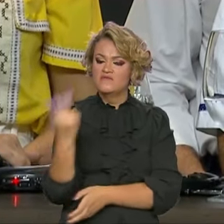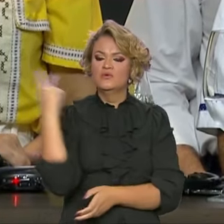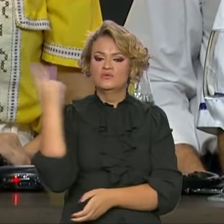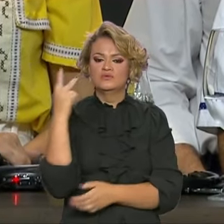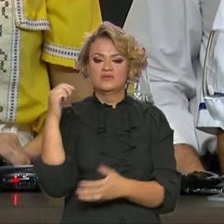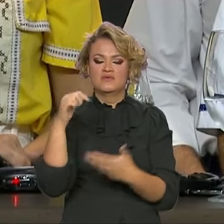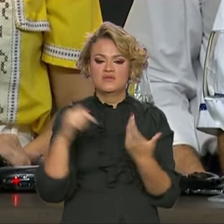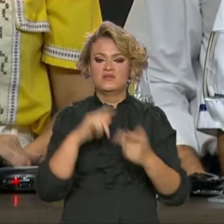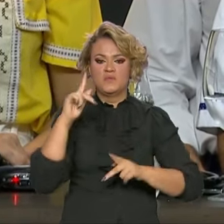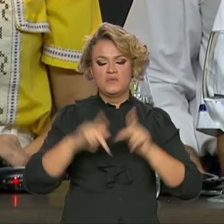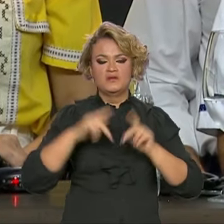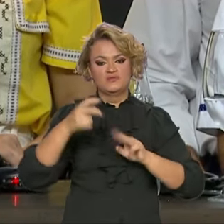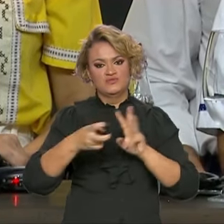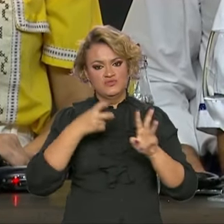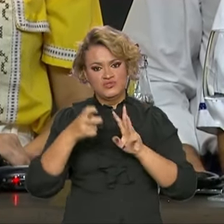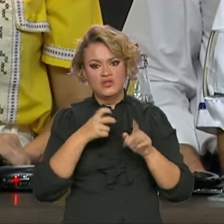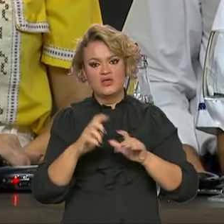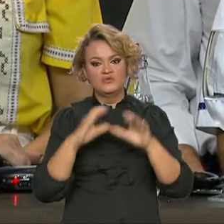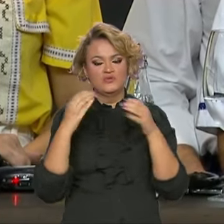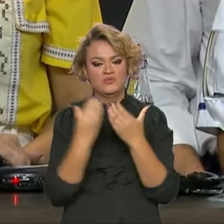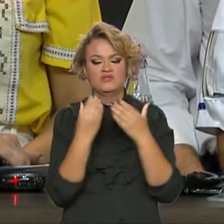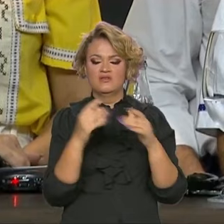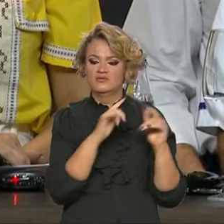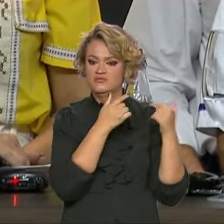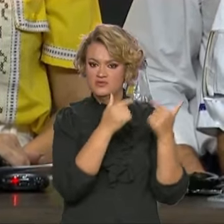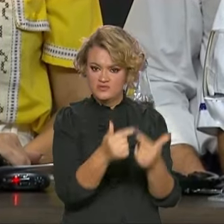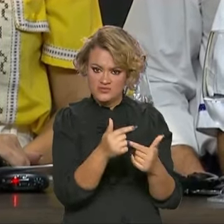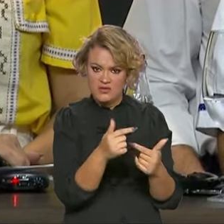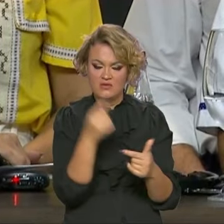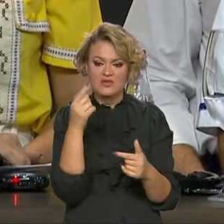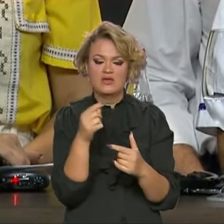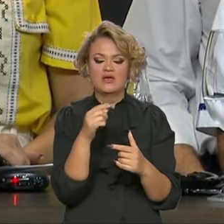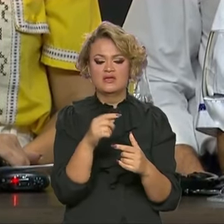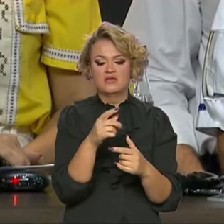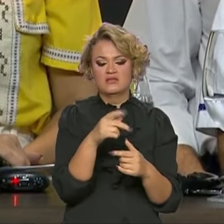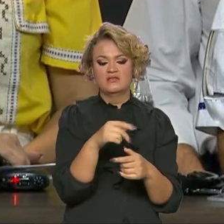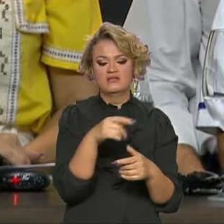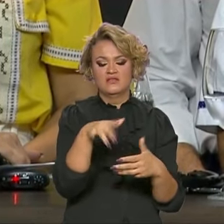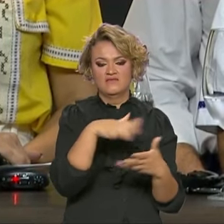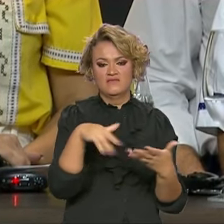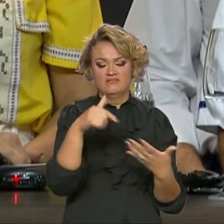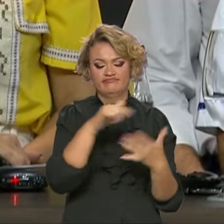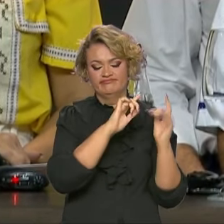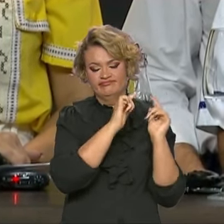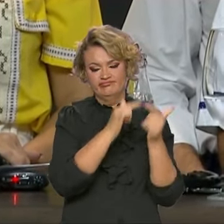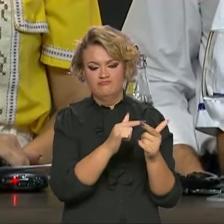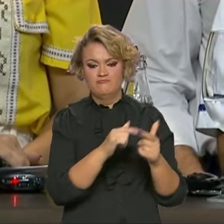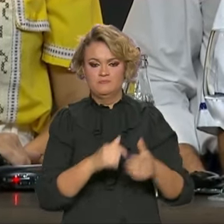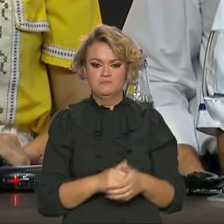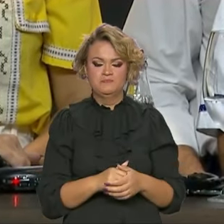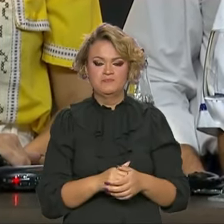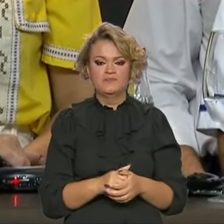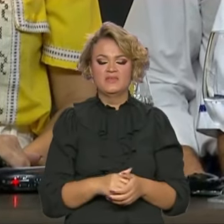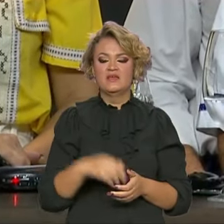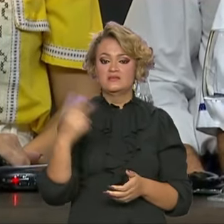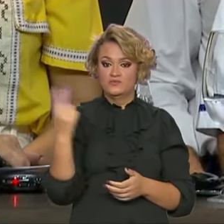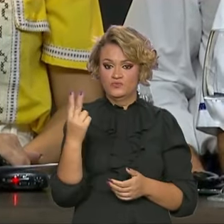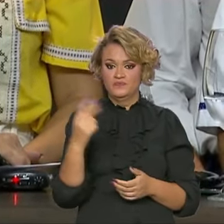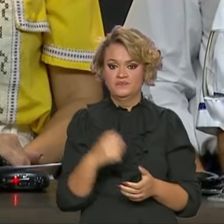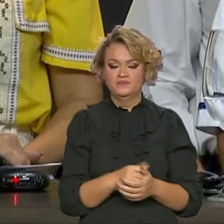valorização dos povos indígenas e de comunidades tradicionais e seus conhecimentos ancestrais. Em segundo